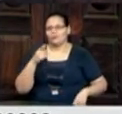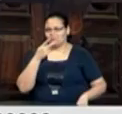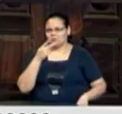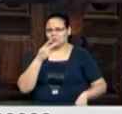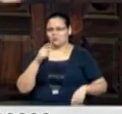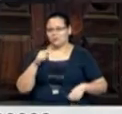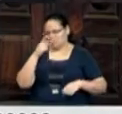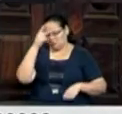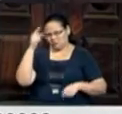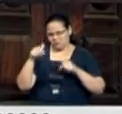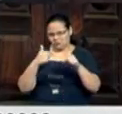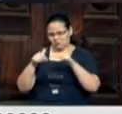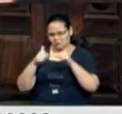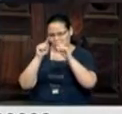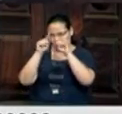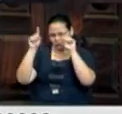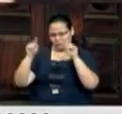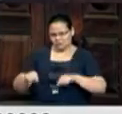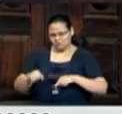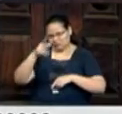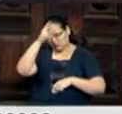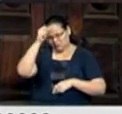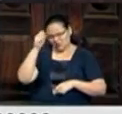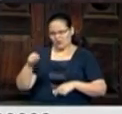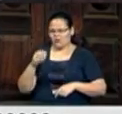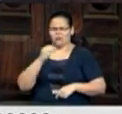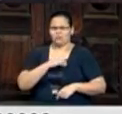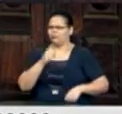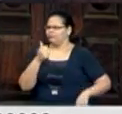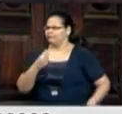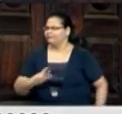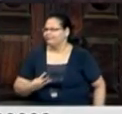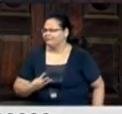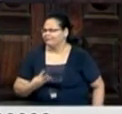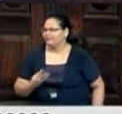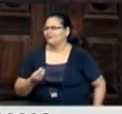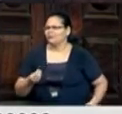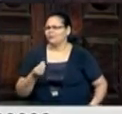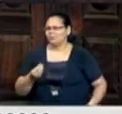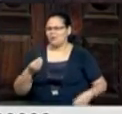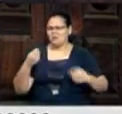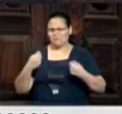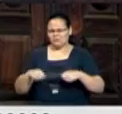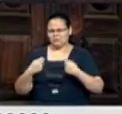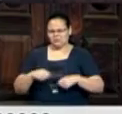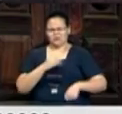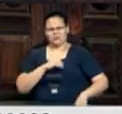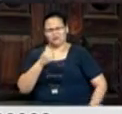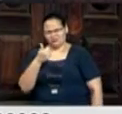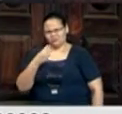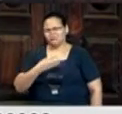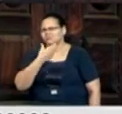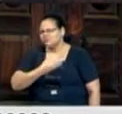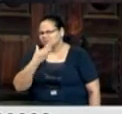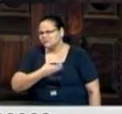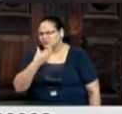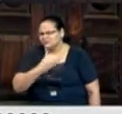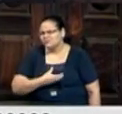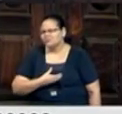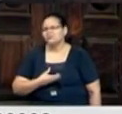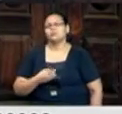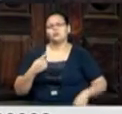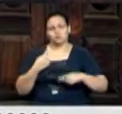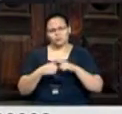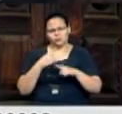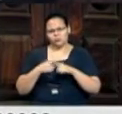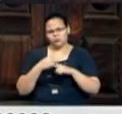servidor não vai ter o 13º. O servidor tem que ter o 13º, até